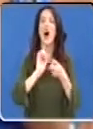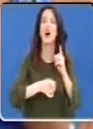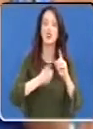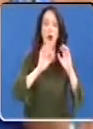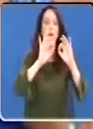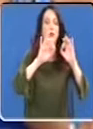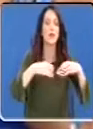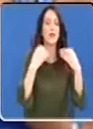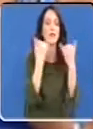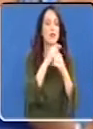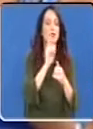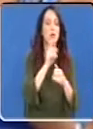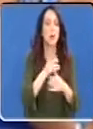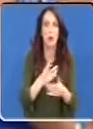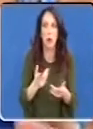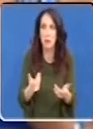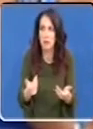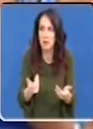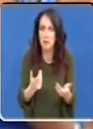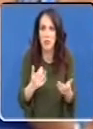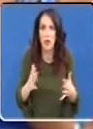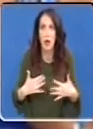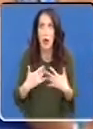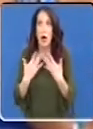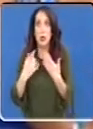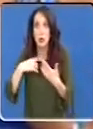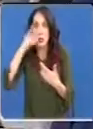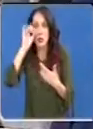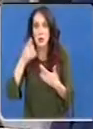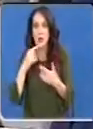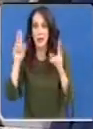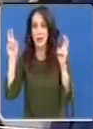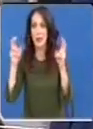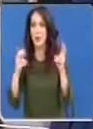porque eu estava habituado àqueles finais, mas não chamava aquilo final feliz. Então o que é o teu final feliz?